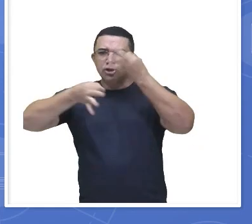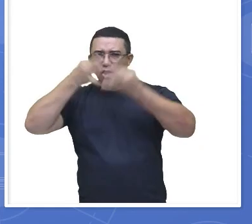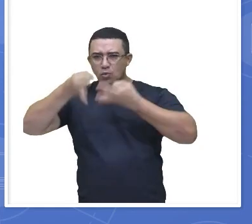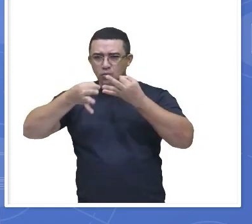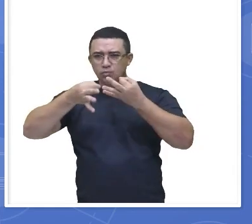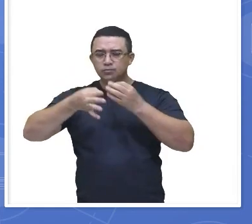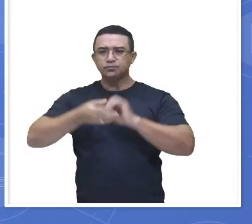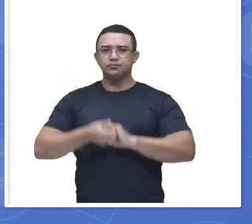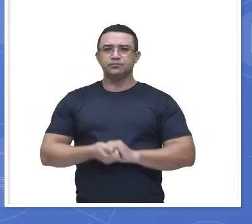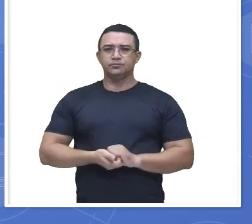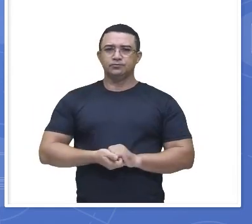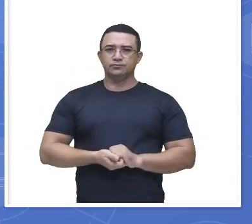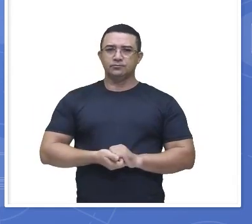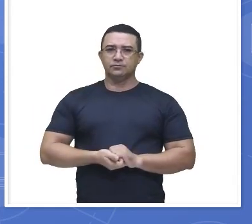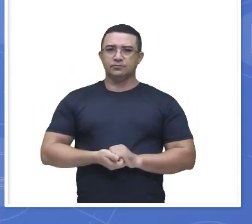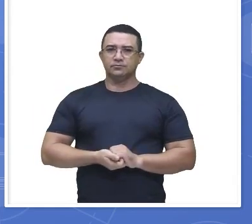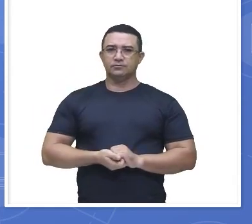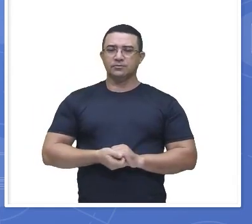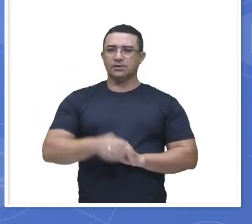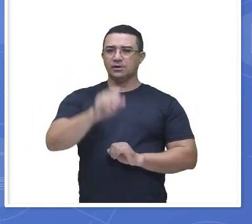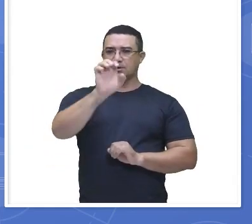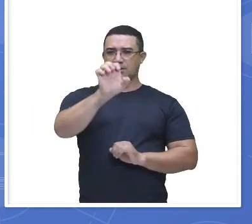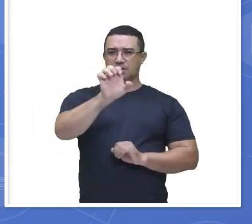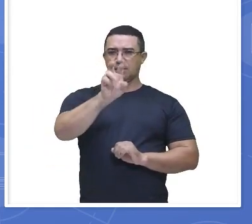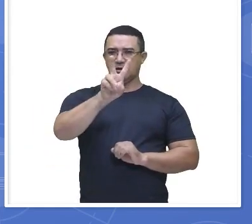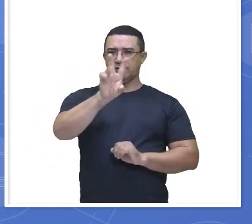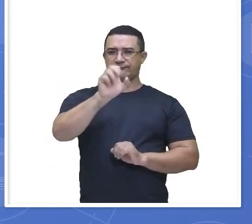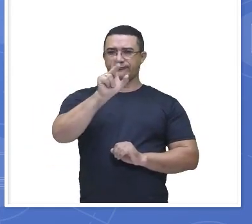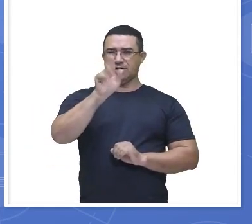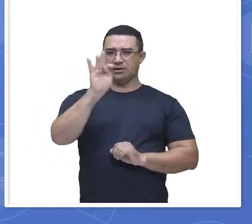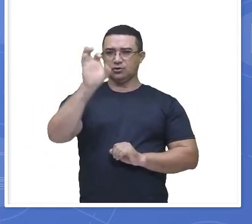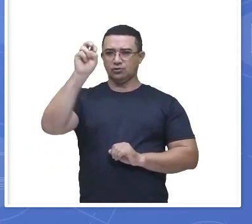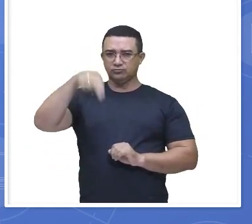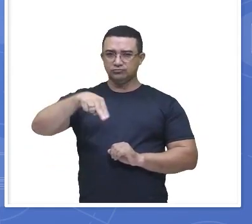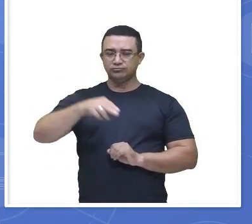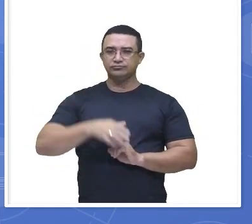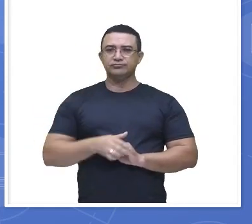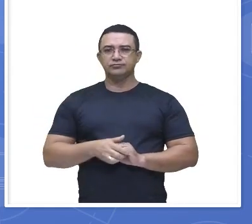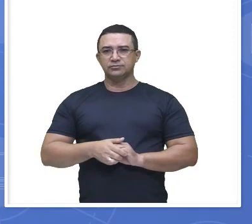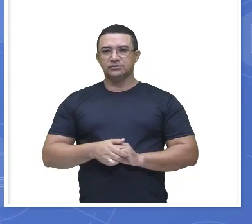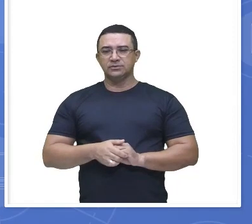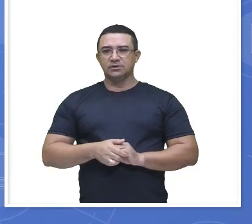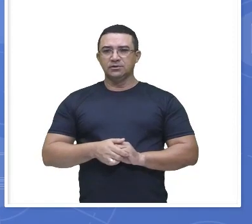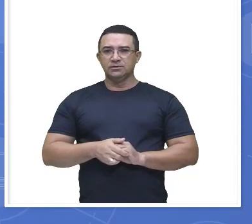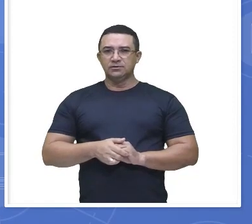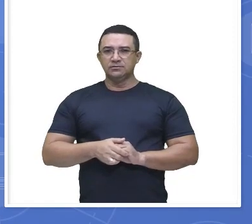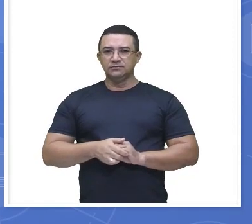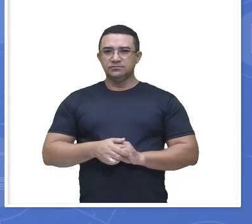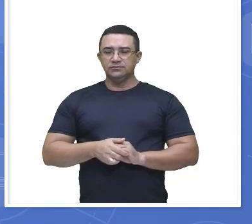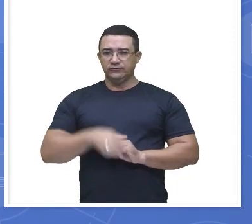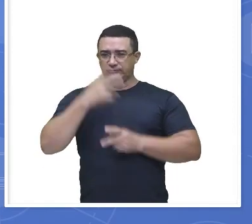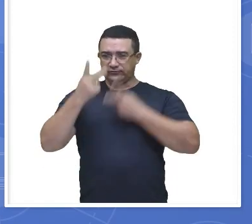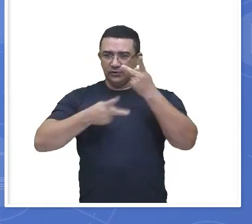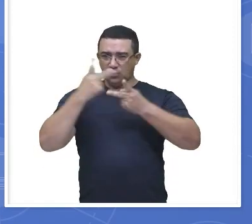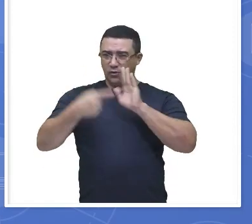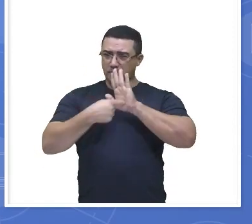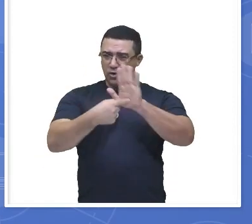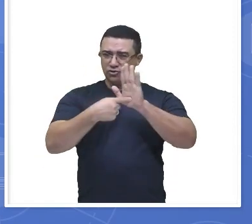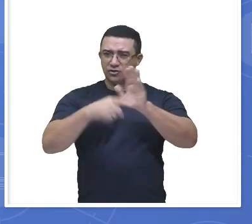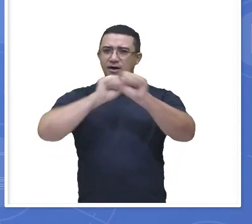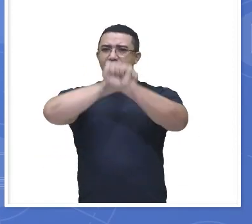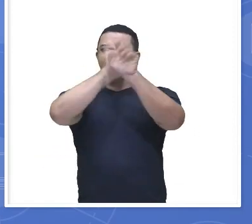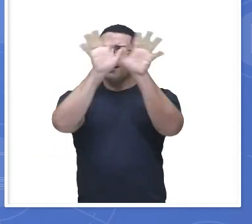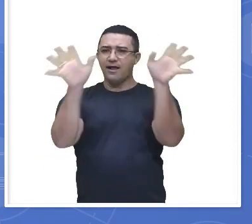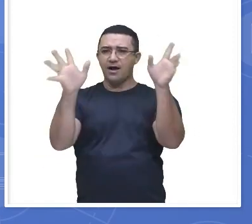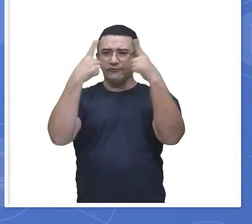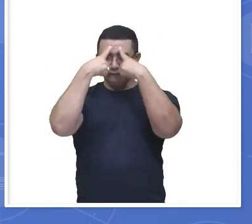essa resposta. O nosso colega Everton, ele fez um link com o texto da aula. Olha só, ele disse que mostrar claramente a